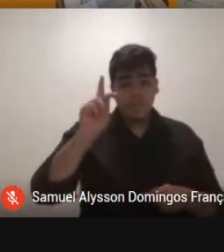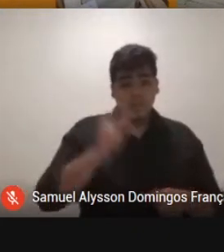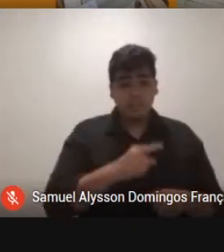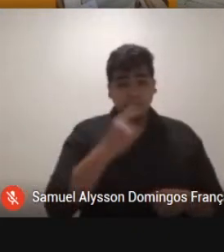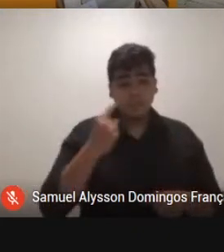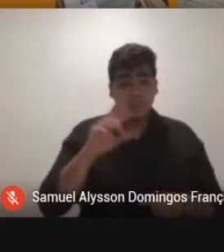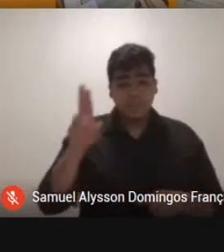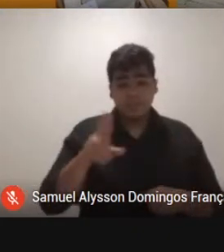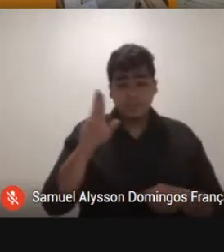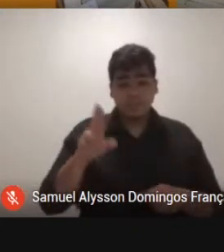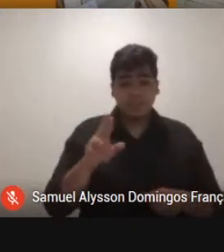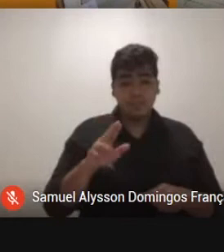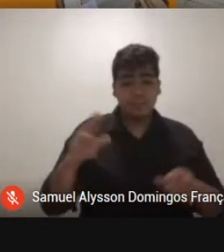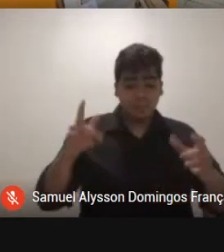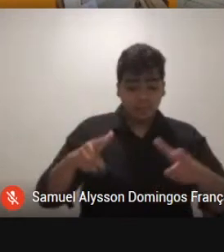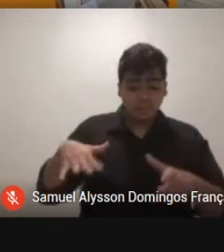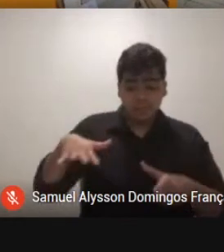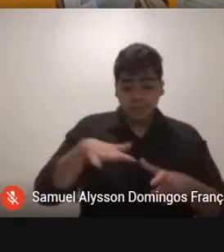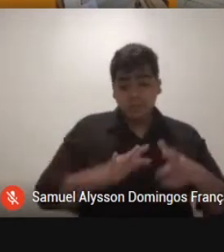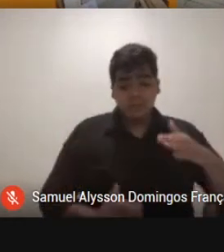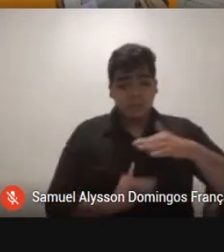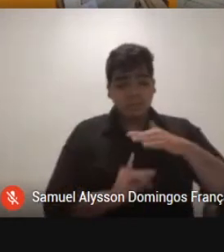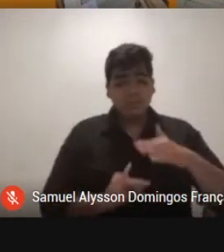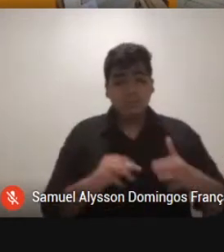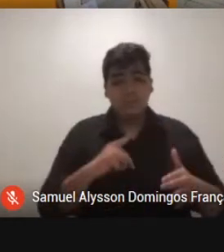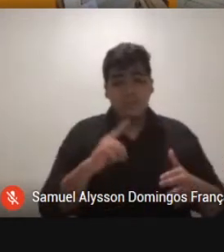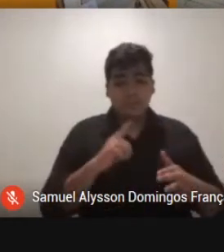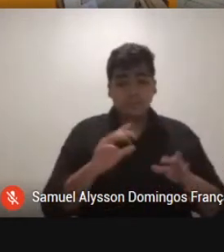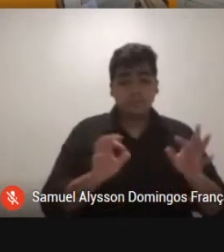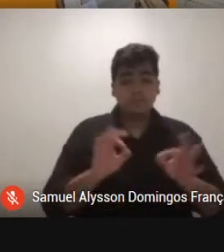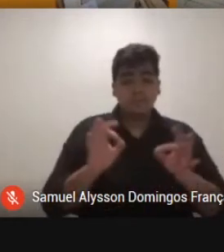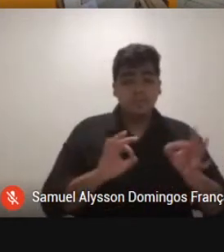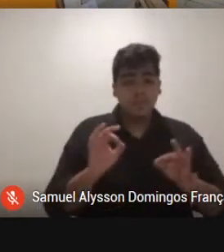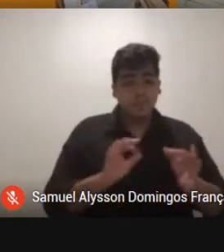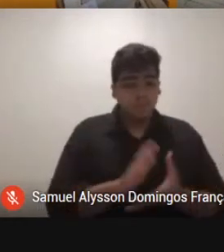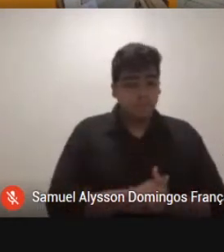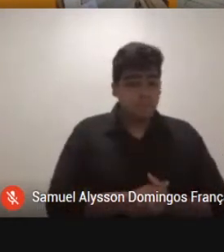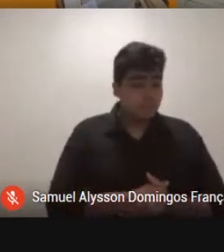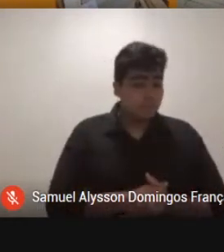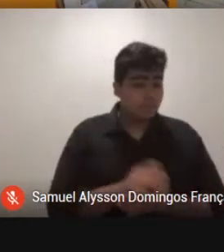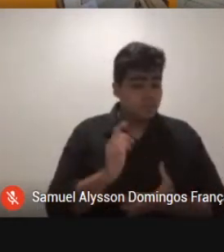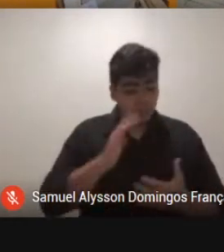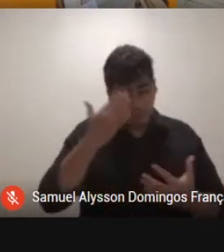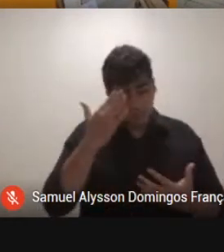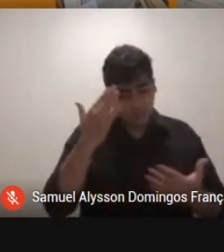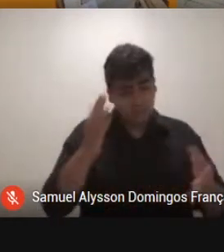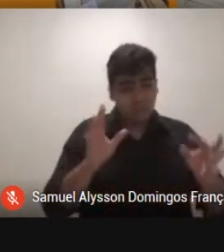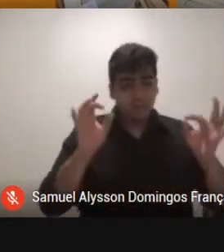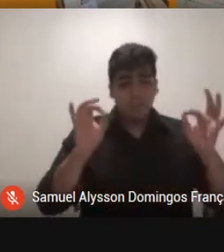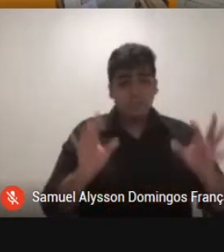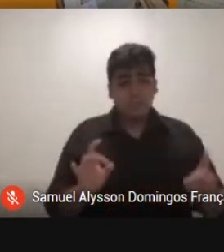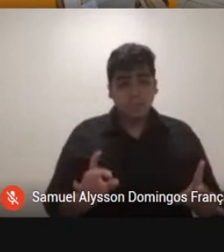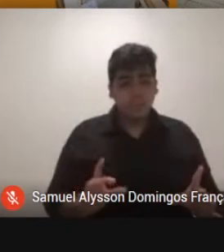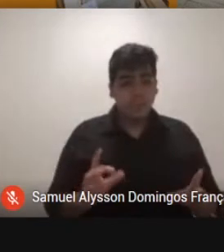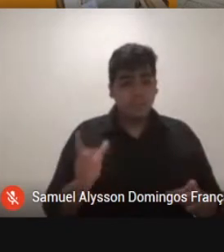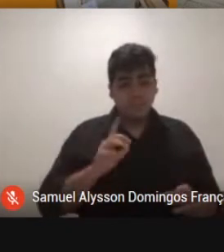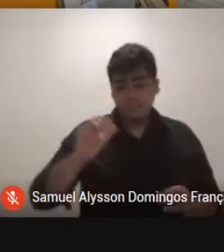lá da nossa instituição, para fazer essa construção do parque. Um agradecimento especial à minha chefe aí, da UAM, Ana Cláudia.